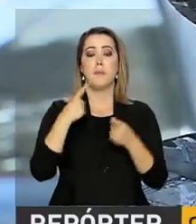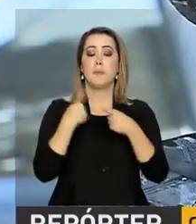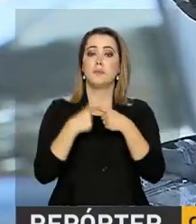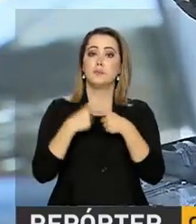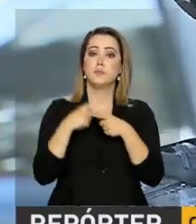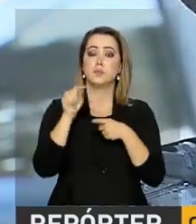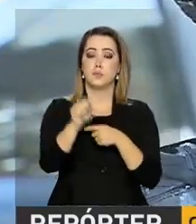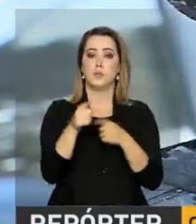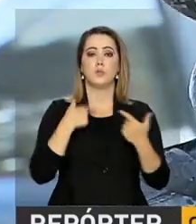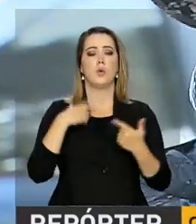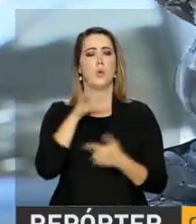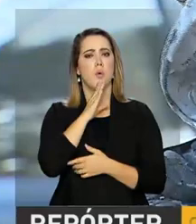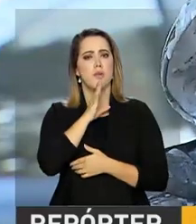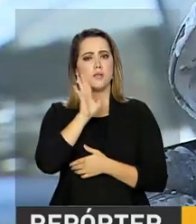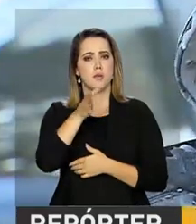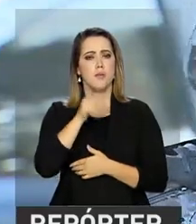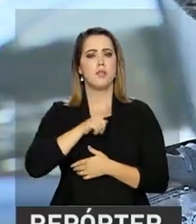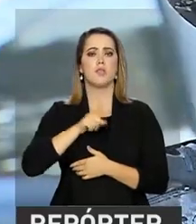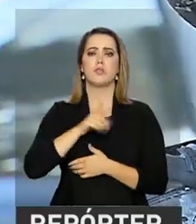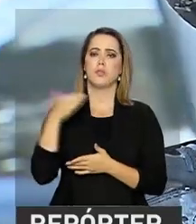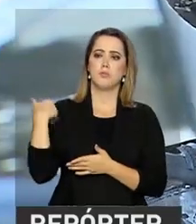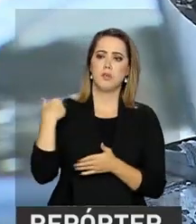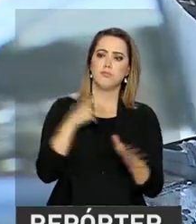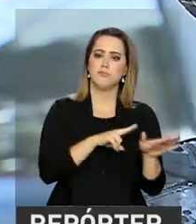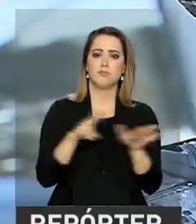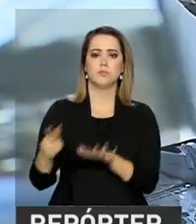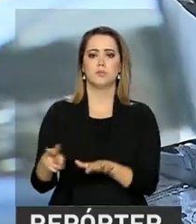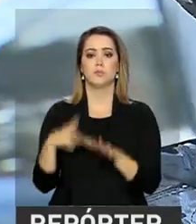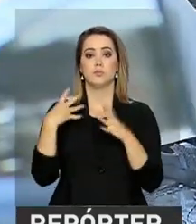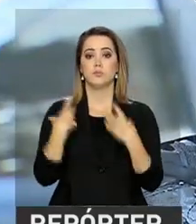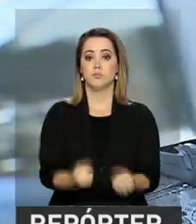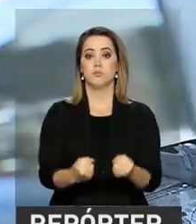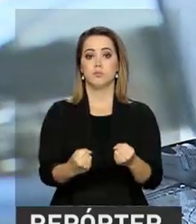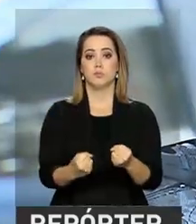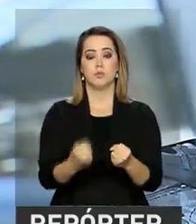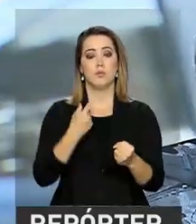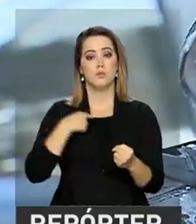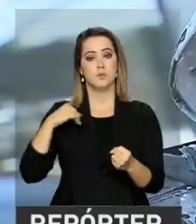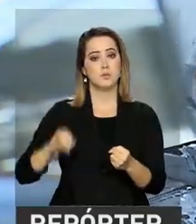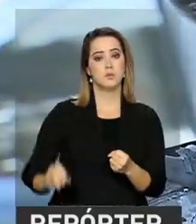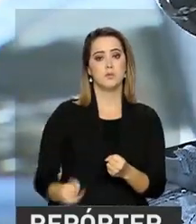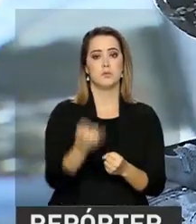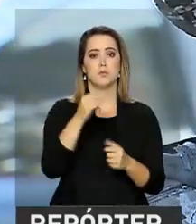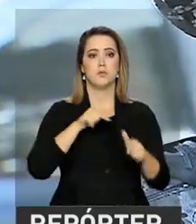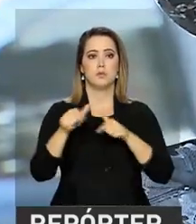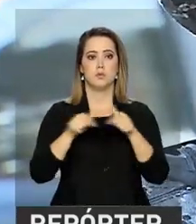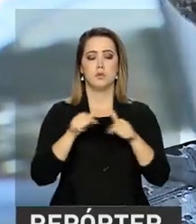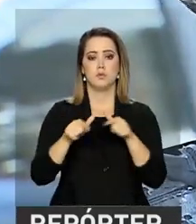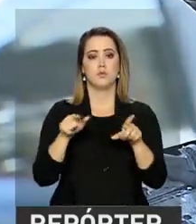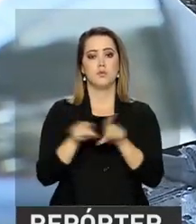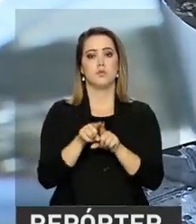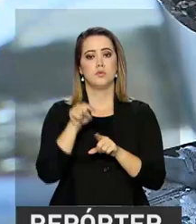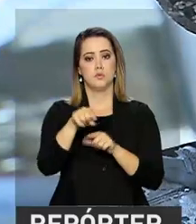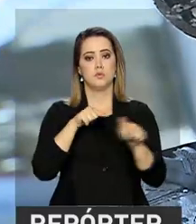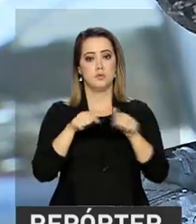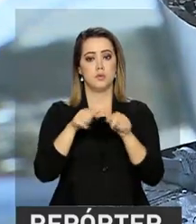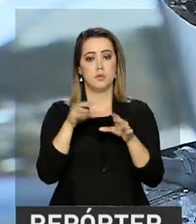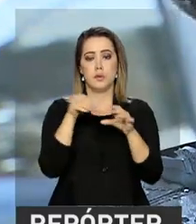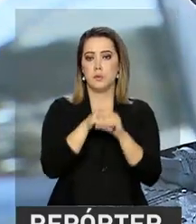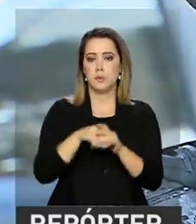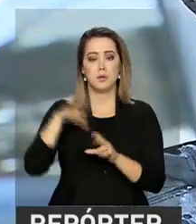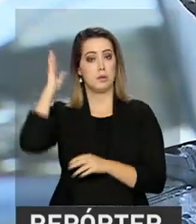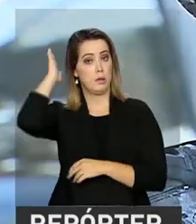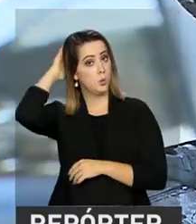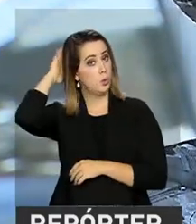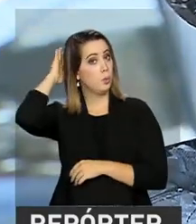já a esse conhecimento que adquirimos ao longo dessas semanas, vamos ter a oportunidade de colocá-lo em prática lá atuando na região do